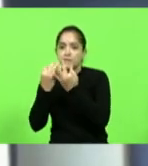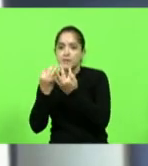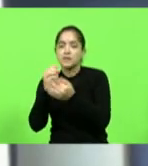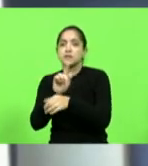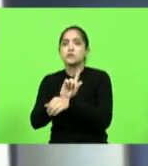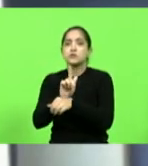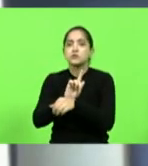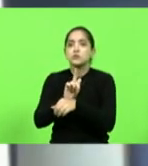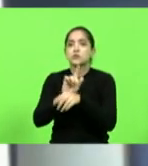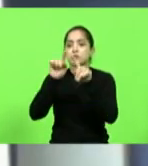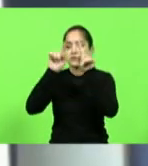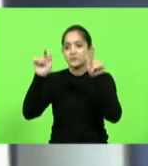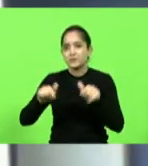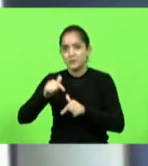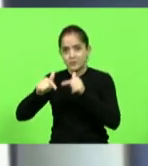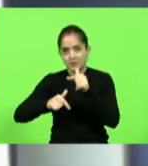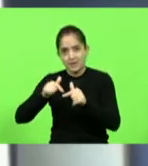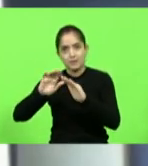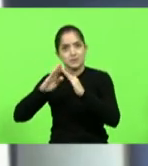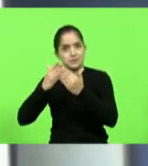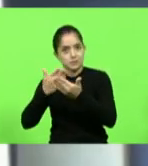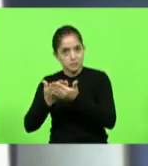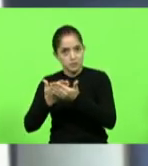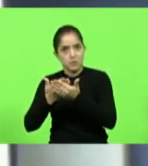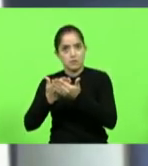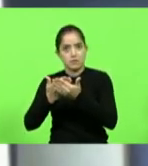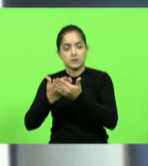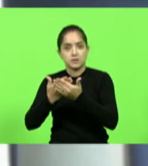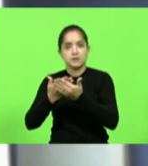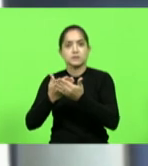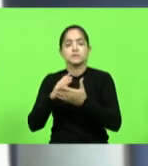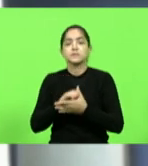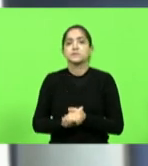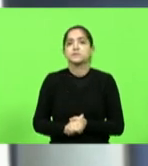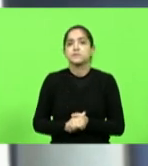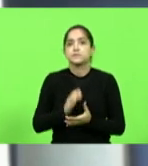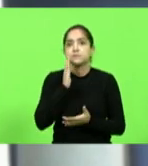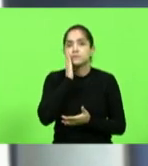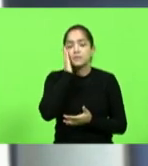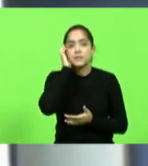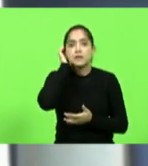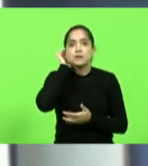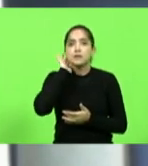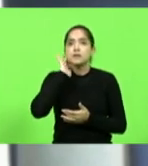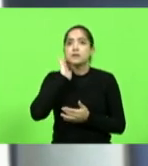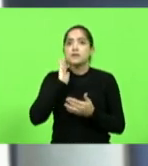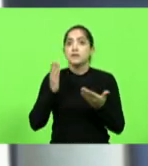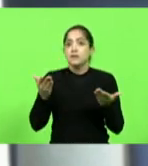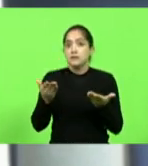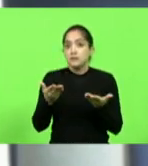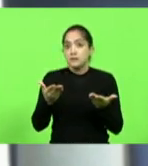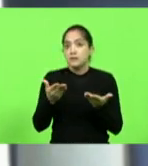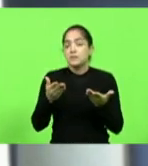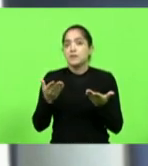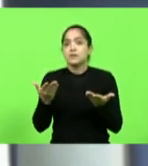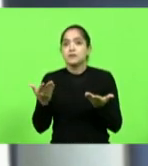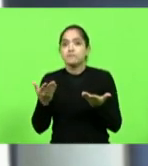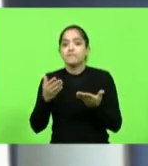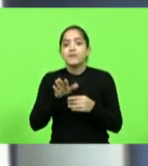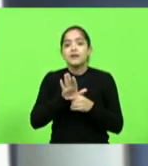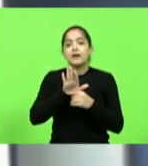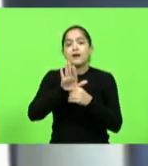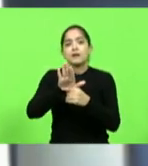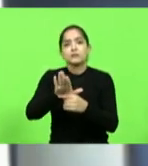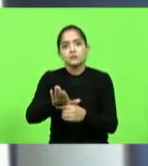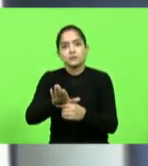funcionários, enfim, a todos aqueles que fazem parte da comunidade escolar. E, obviamente, ela vai contribuir para aquilo que o